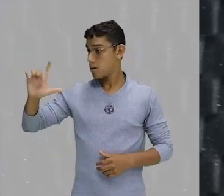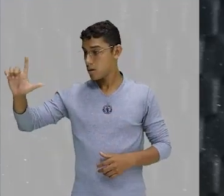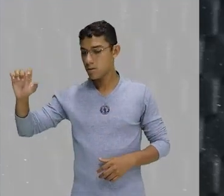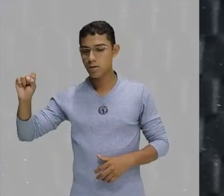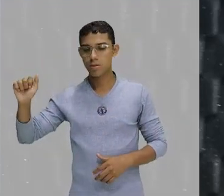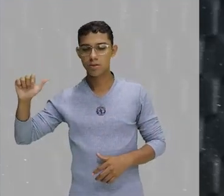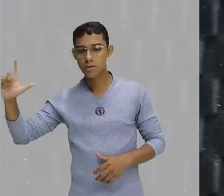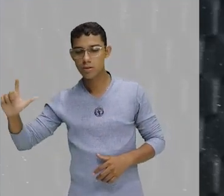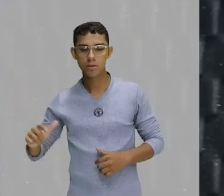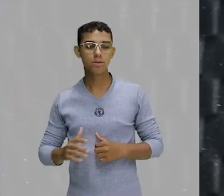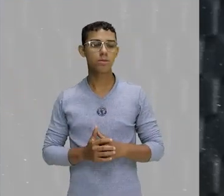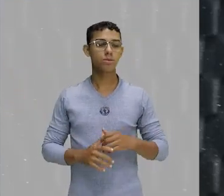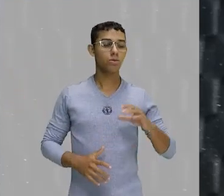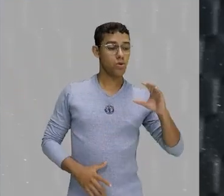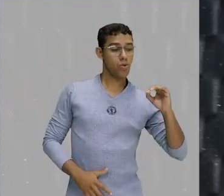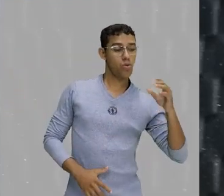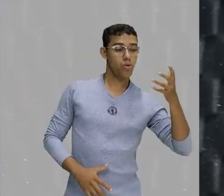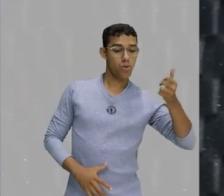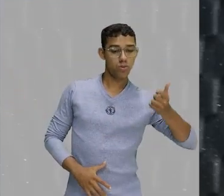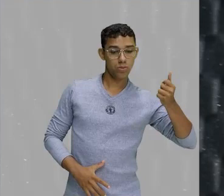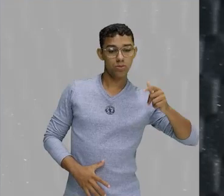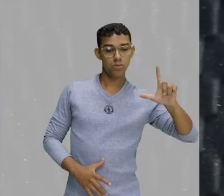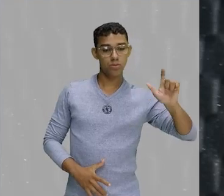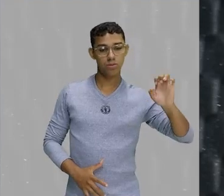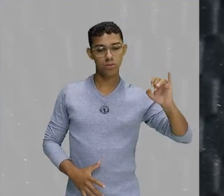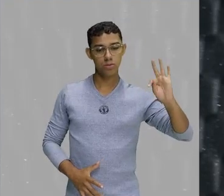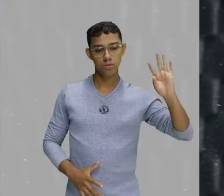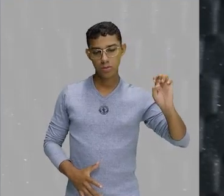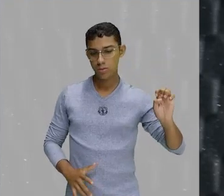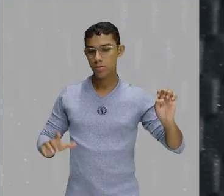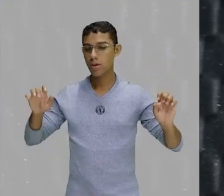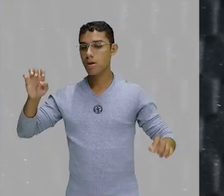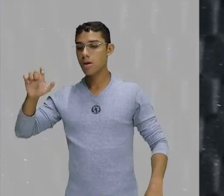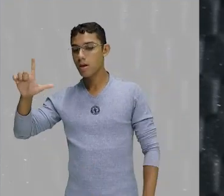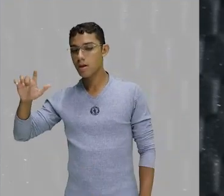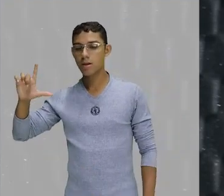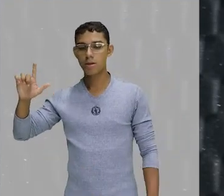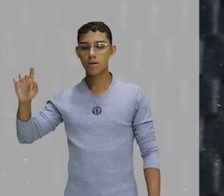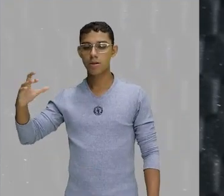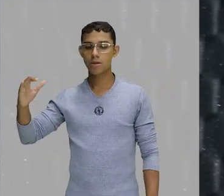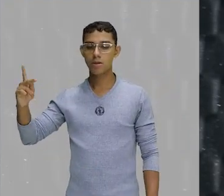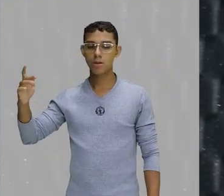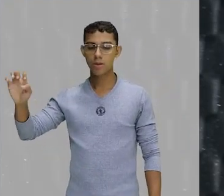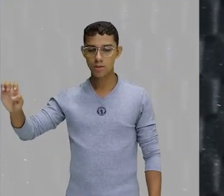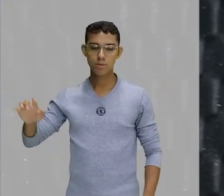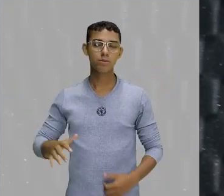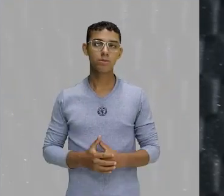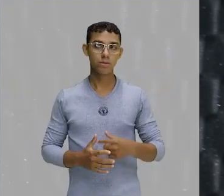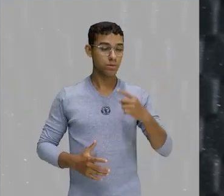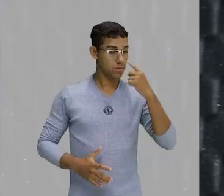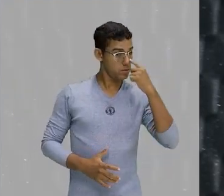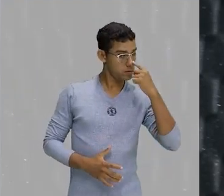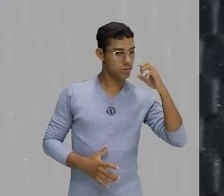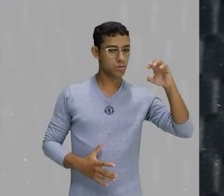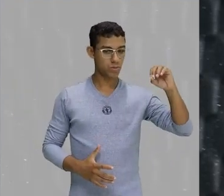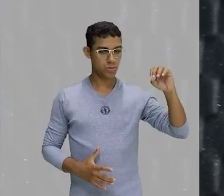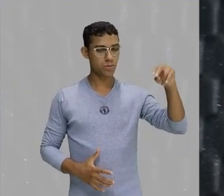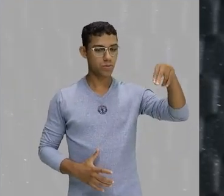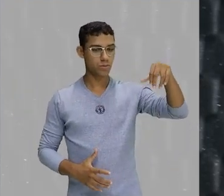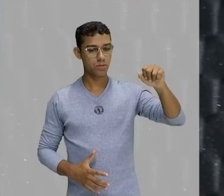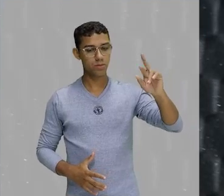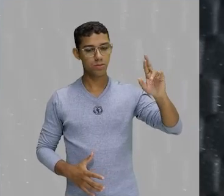sal. O leite, el leche. O nariz, el